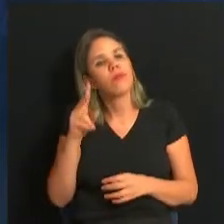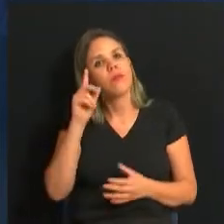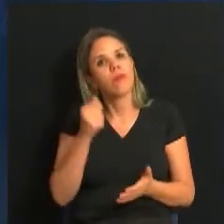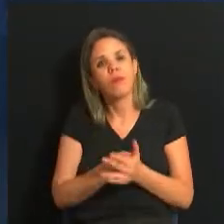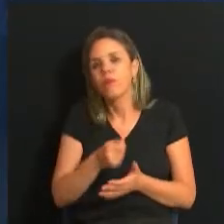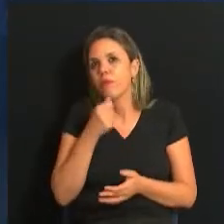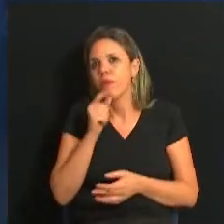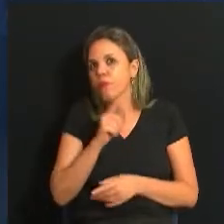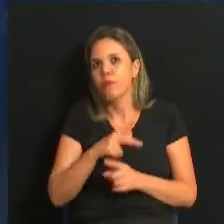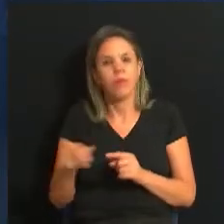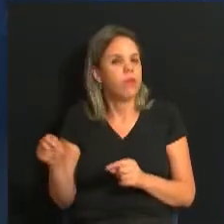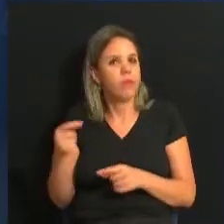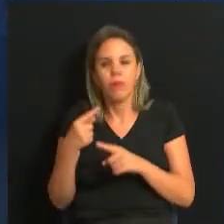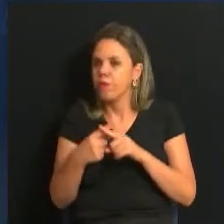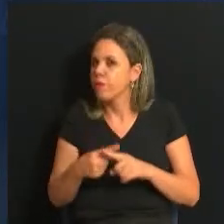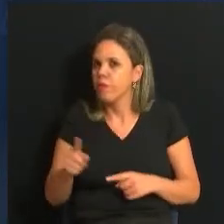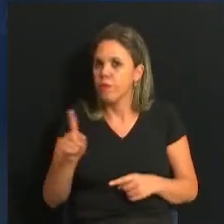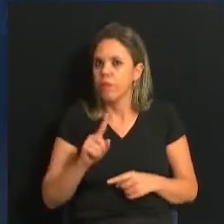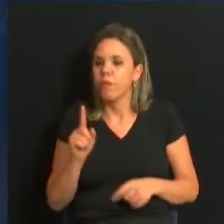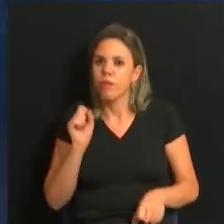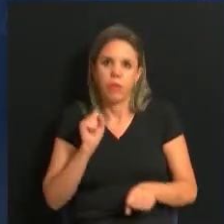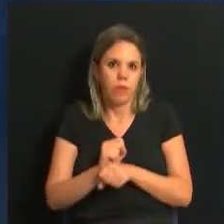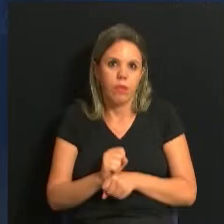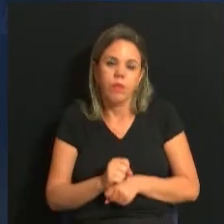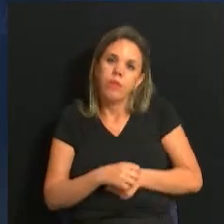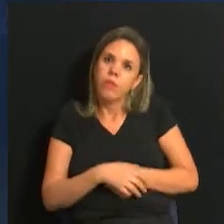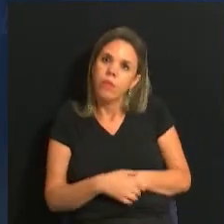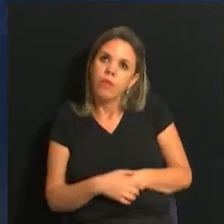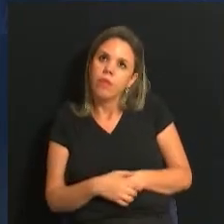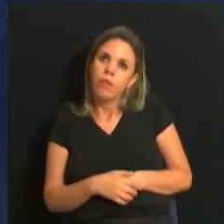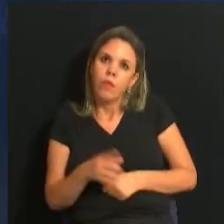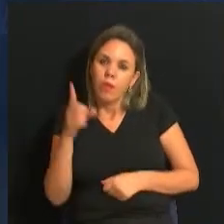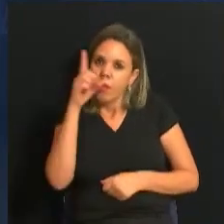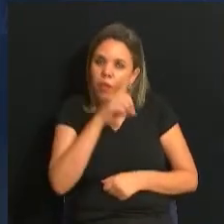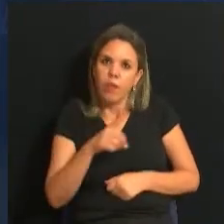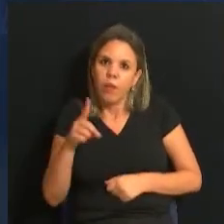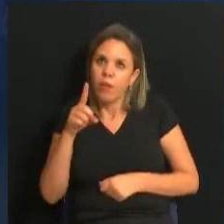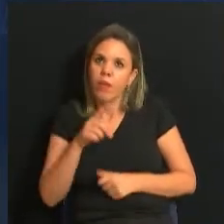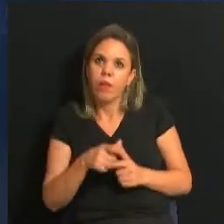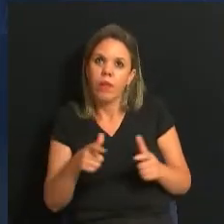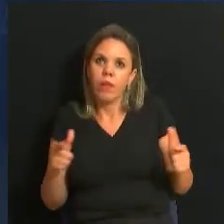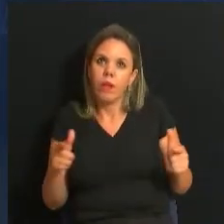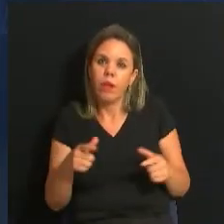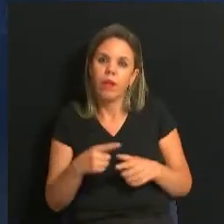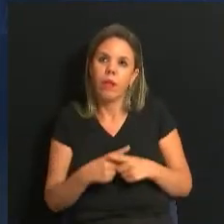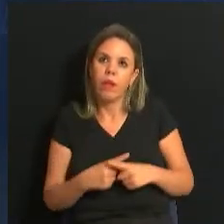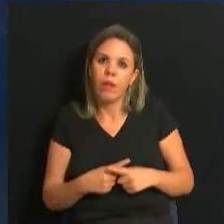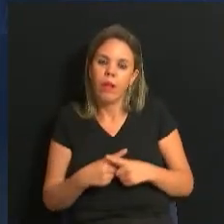não venceu na competição, então é um jogo tenso. E no domingo, grande partida, hein?